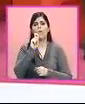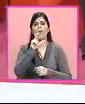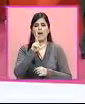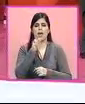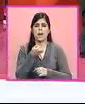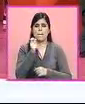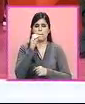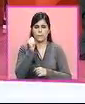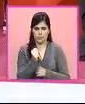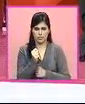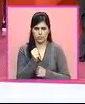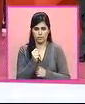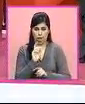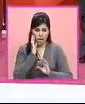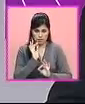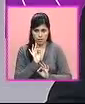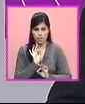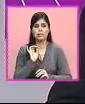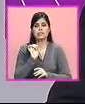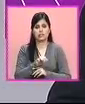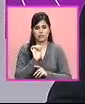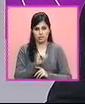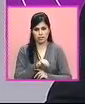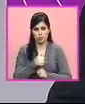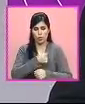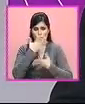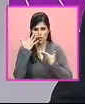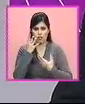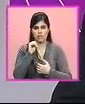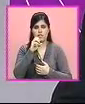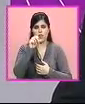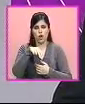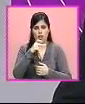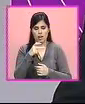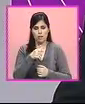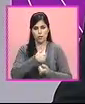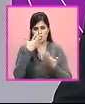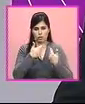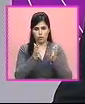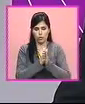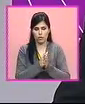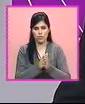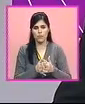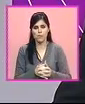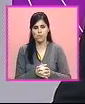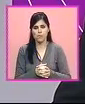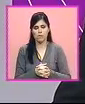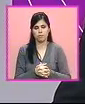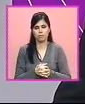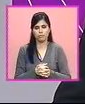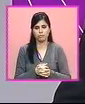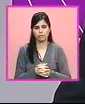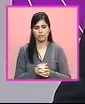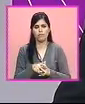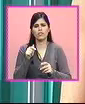Carlos? Bom dia. Correto. Bom dia, Sónia. Bom dia a todos, bom dia aos seus telespectadores. Bom dia, bom dia. Esta é